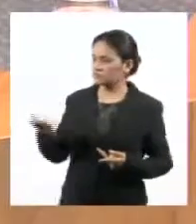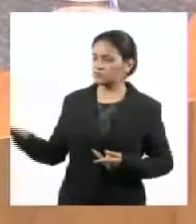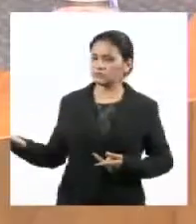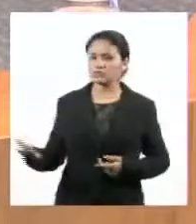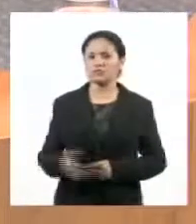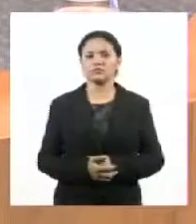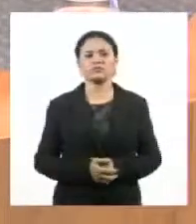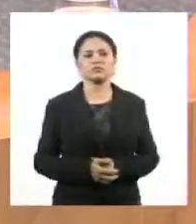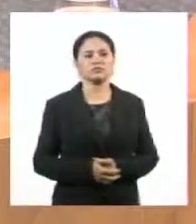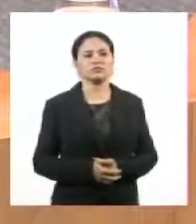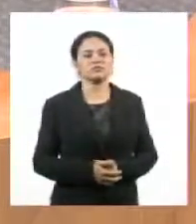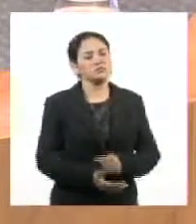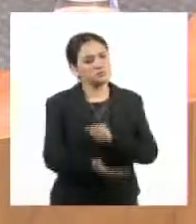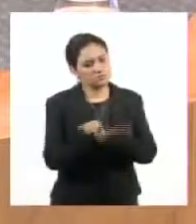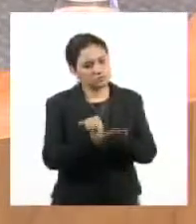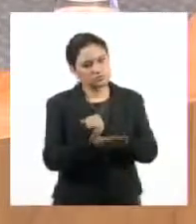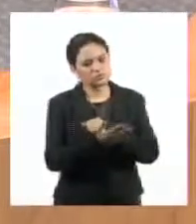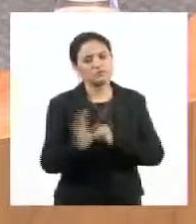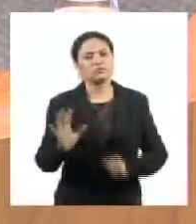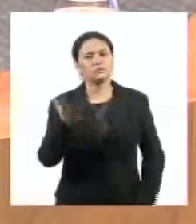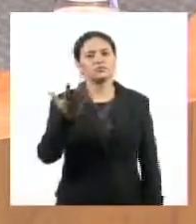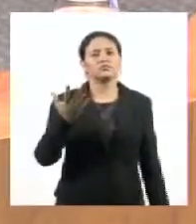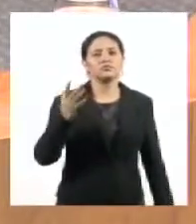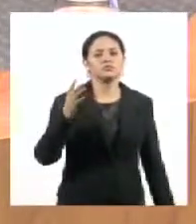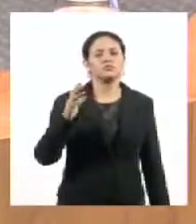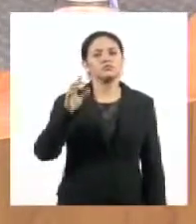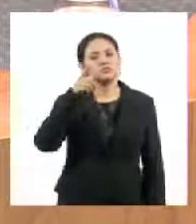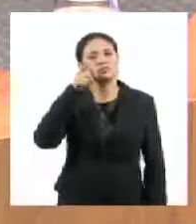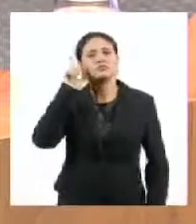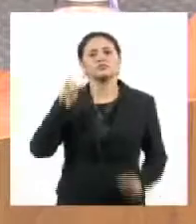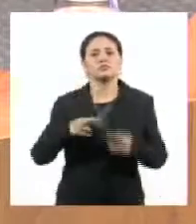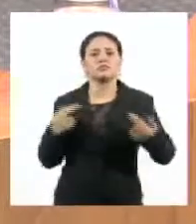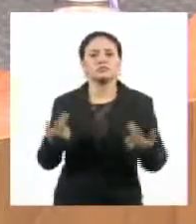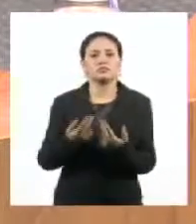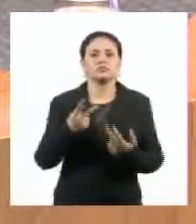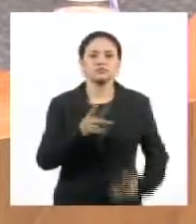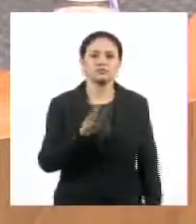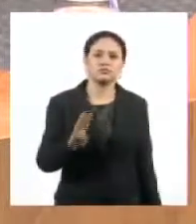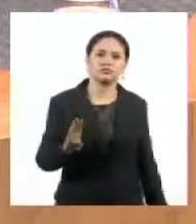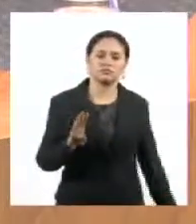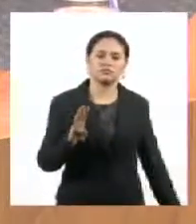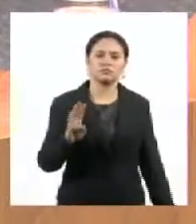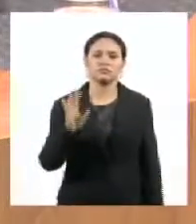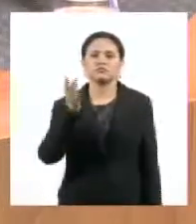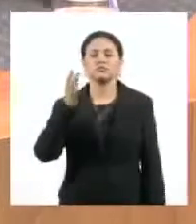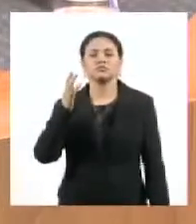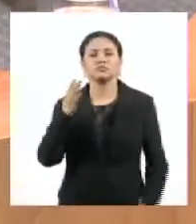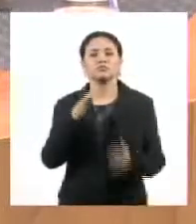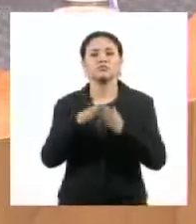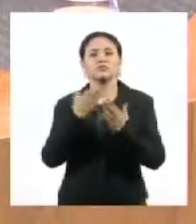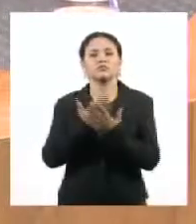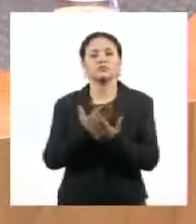o apoio para a audiência pública realizada ontem na Escola Erasmo Dias,